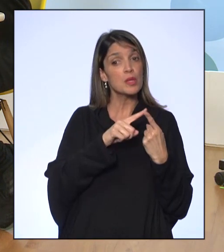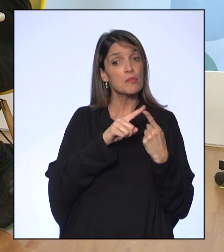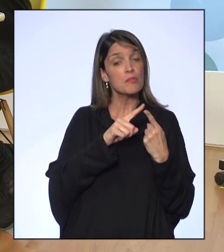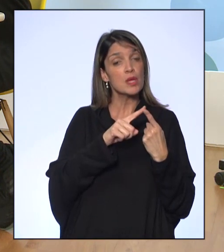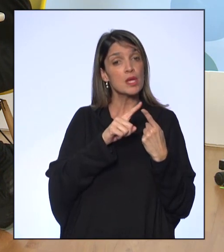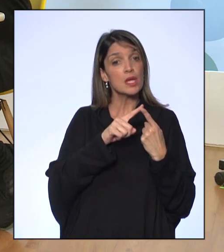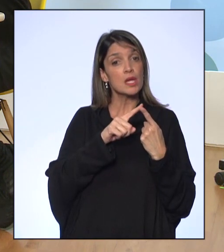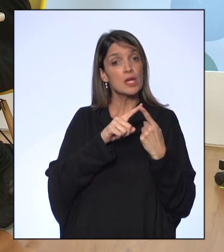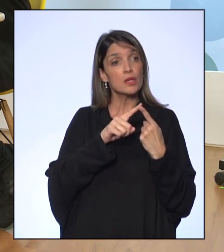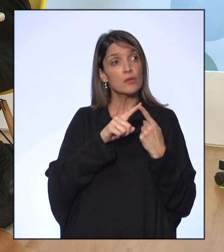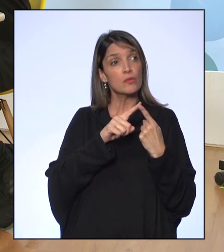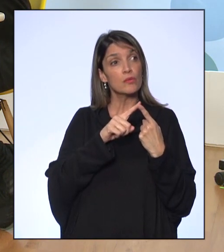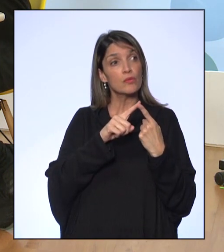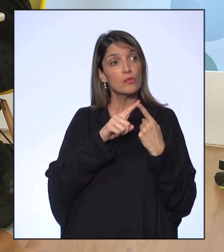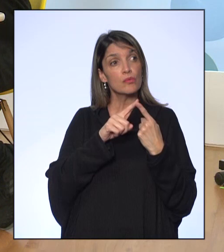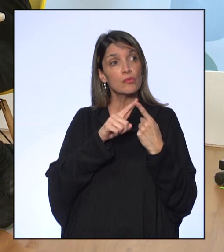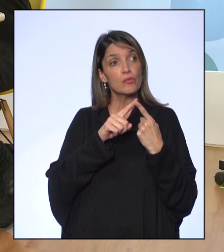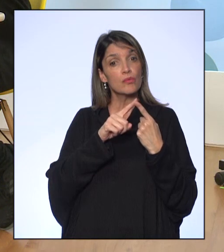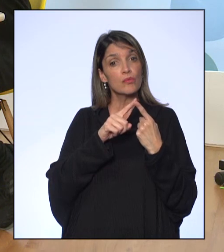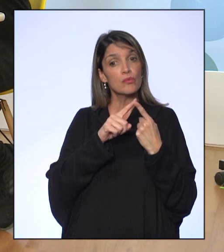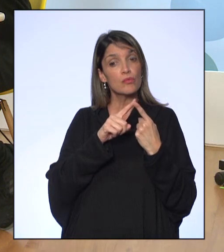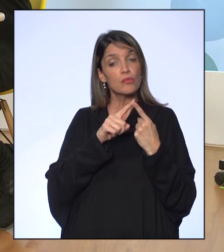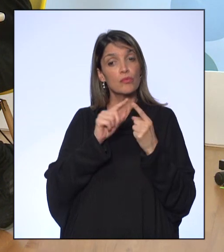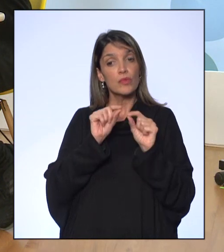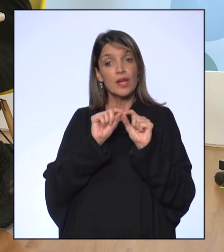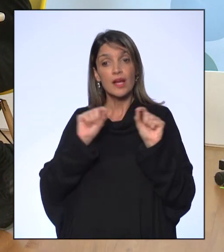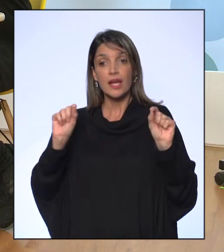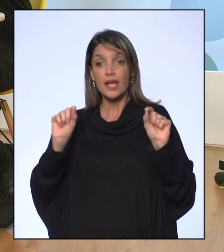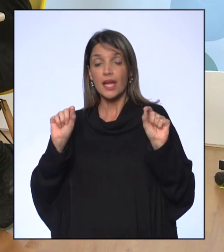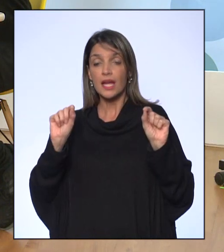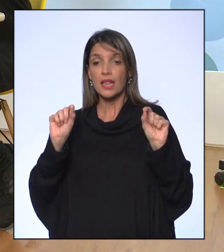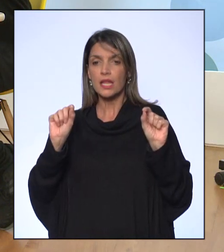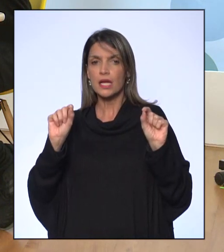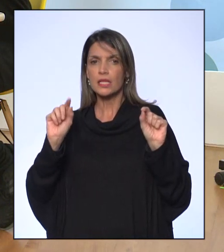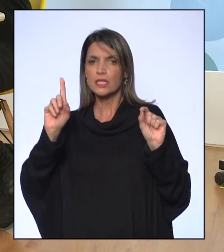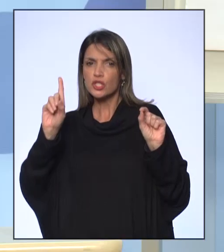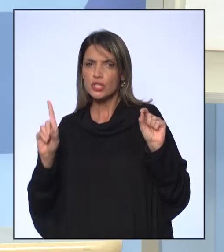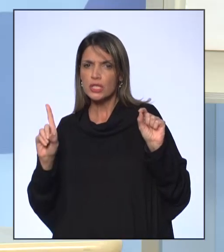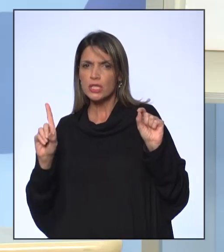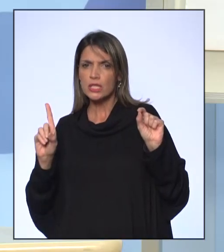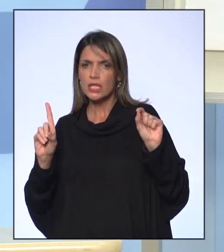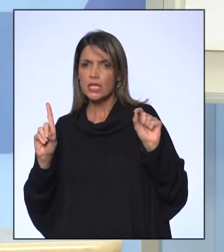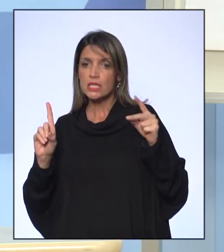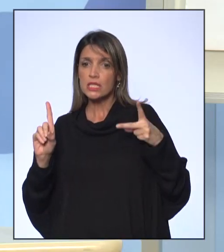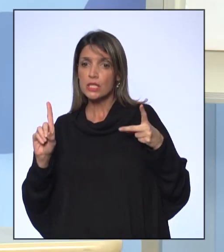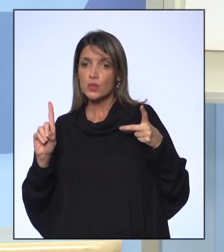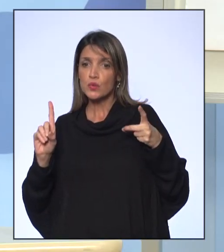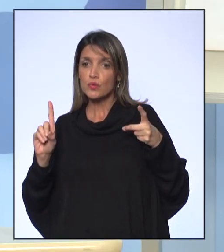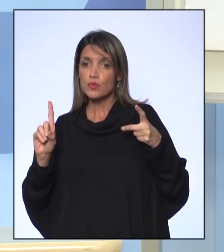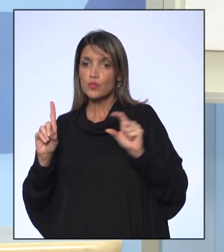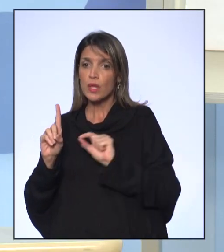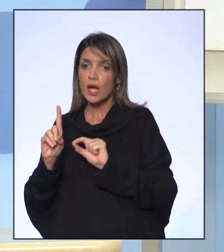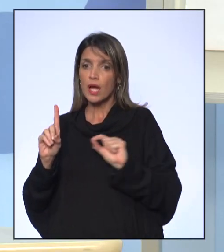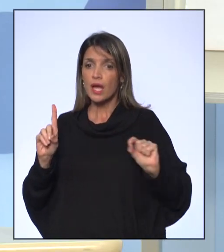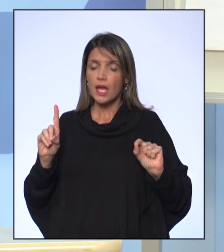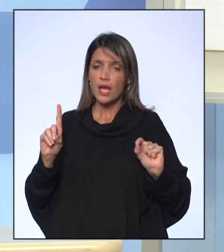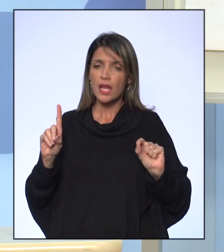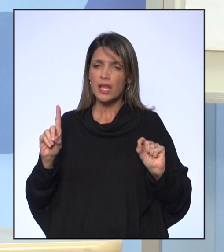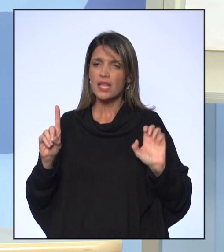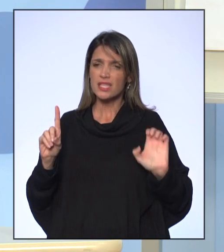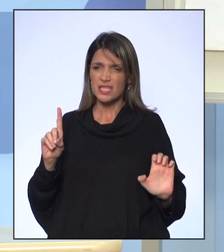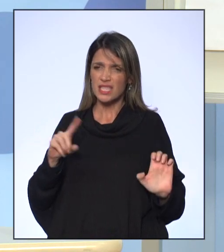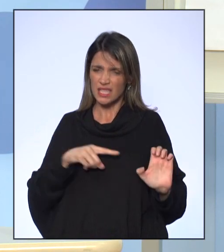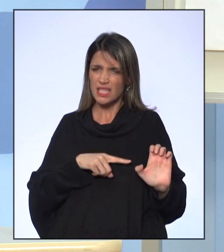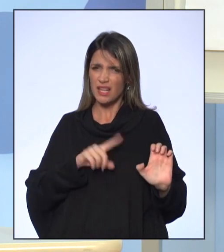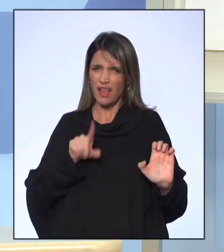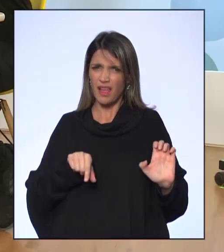da reta, vamos de uma maneira bem simples, da reta da direita. Isso. E a segunda fração eu monto com os segmentos da reta da esquerda. Isso mesmo.